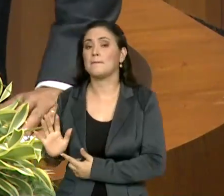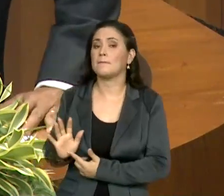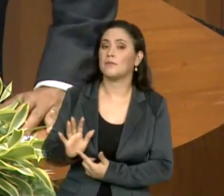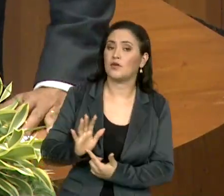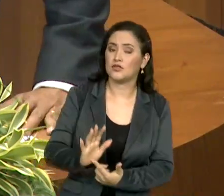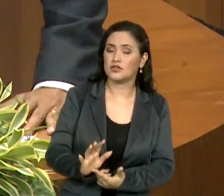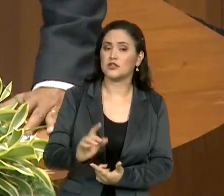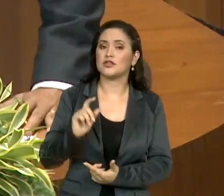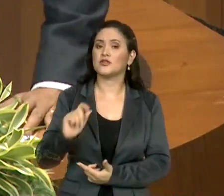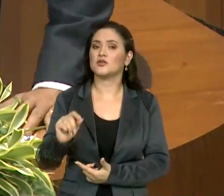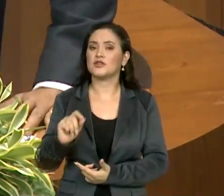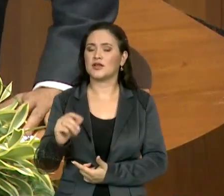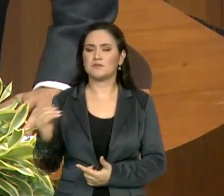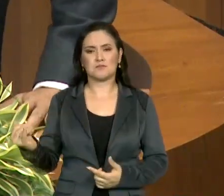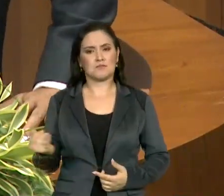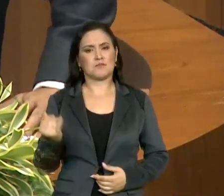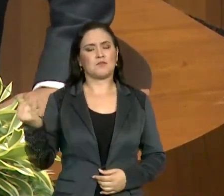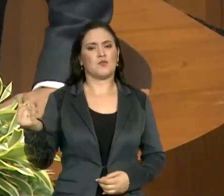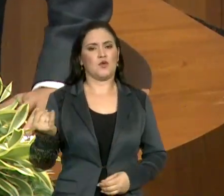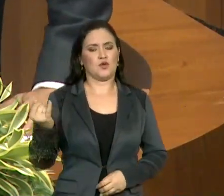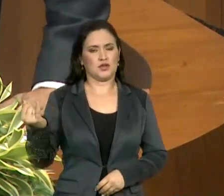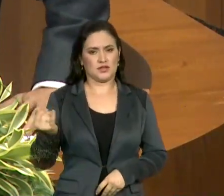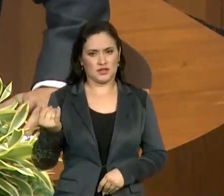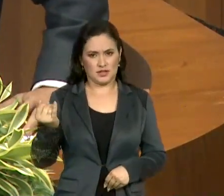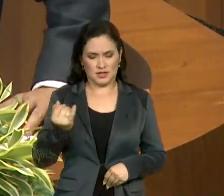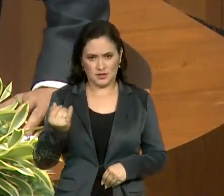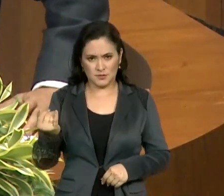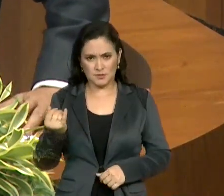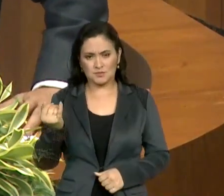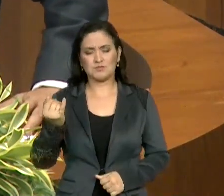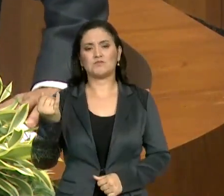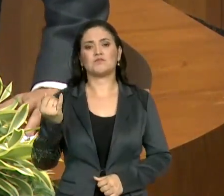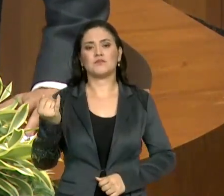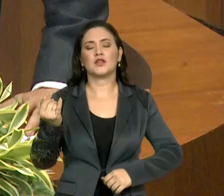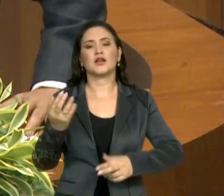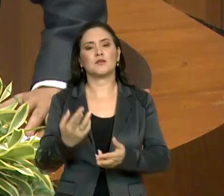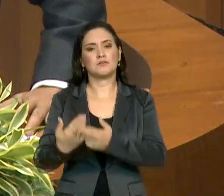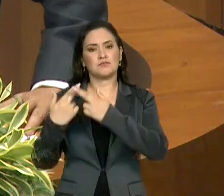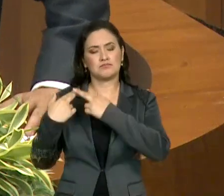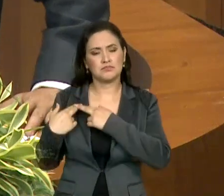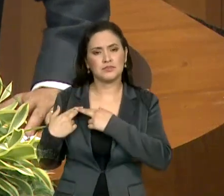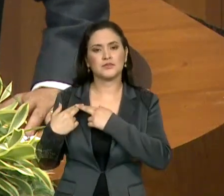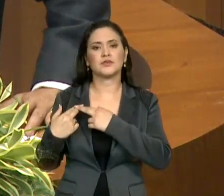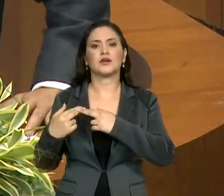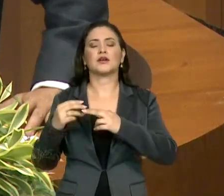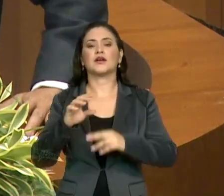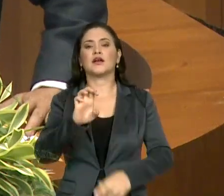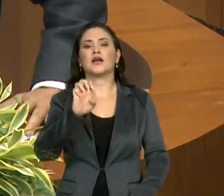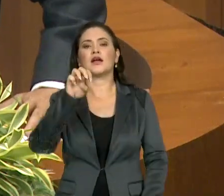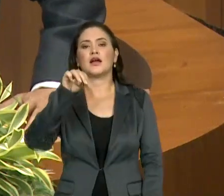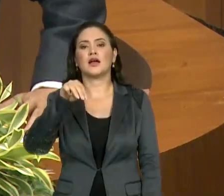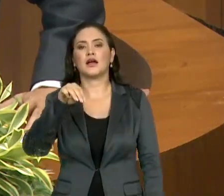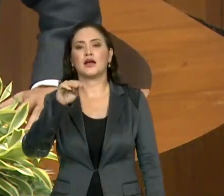retratando, né, esse importante papel que é a Embrapa para a agropecuária, para o agronegócio e para a agricultura familiar do nosso estado.